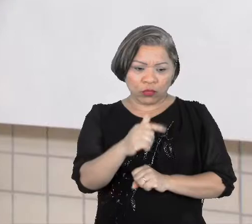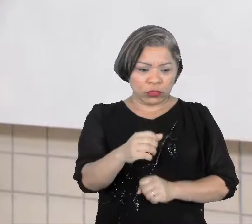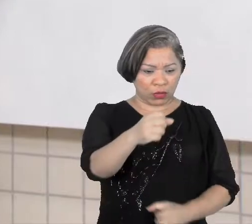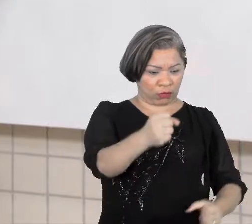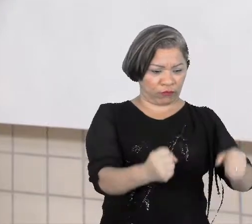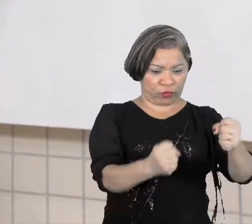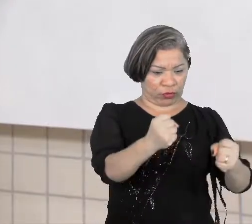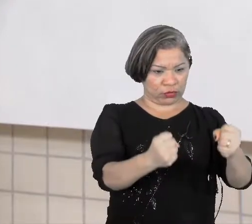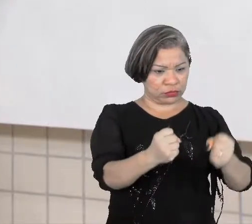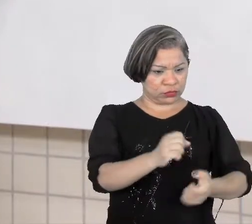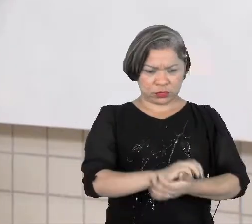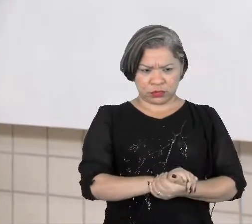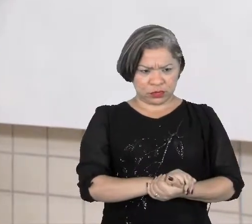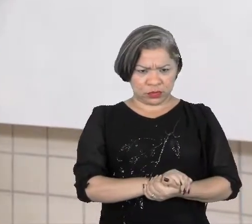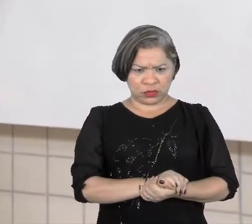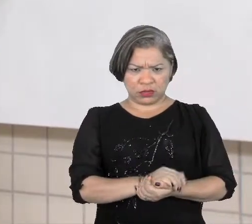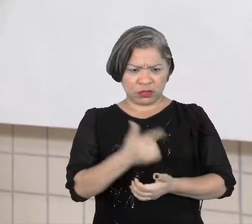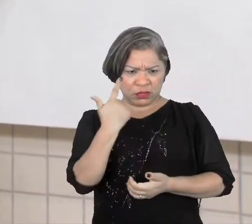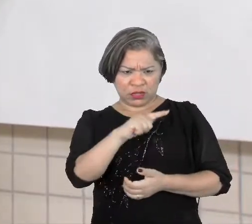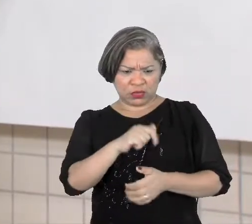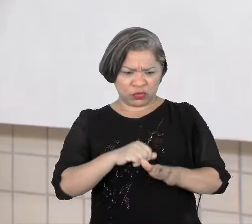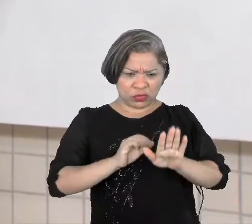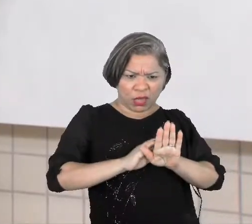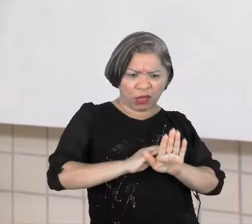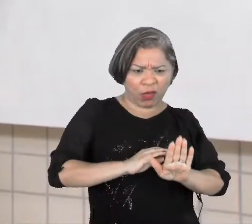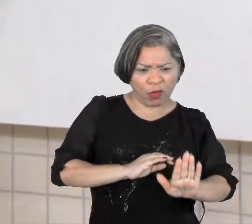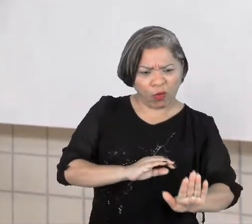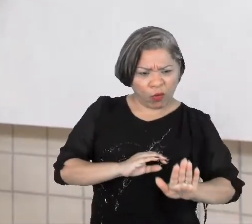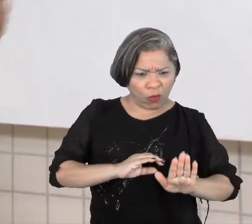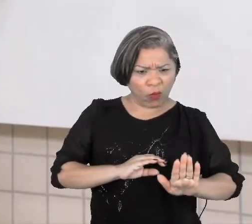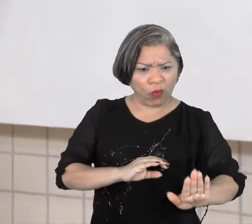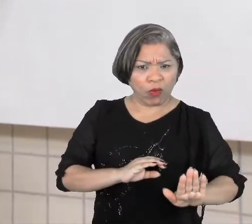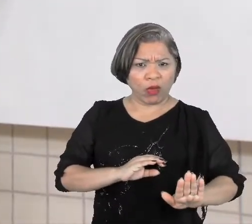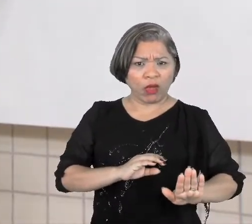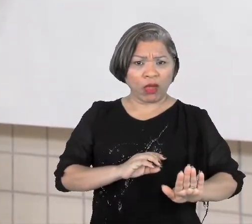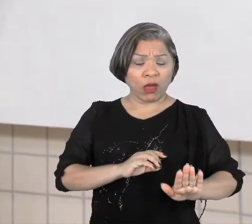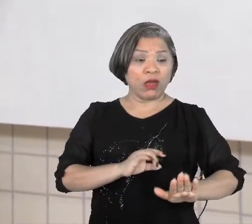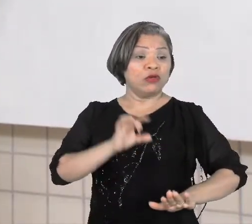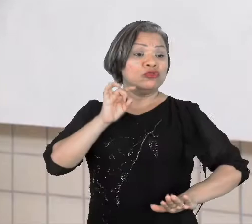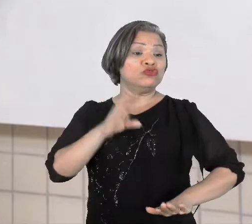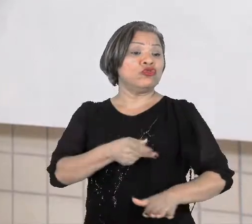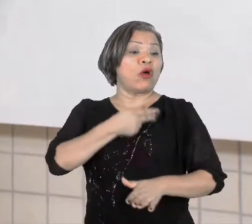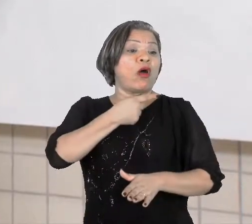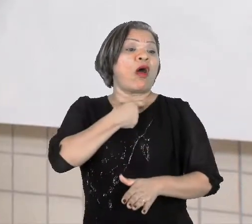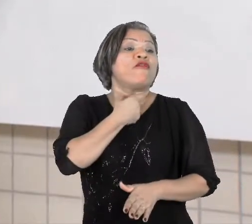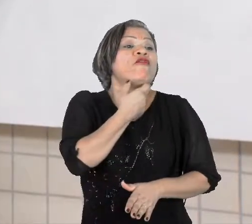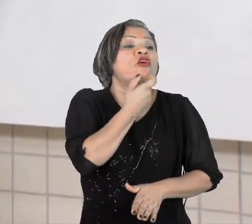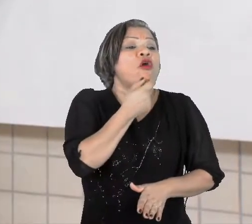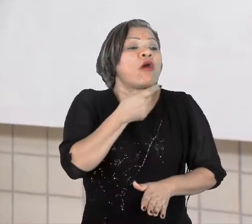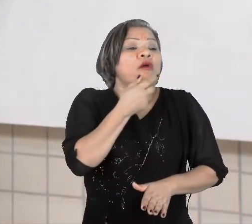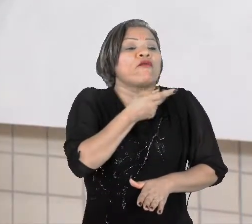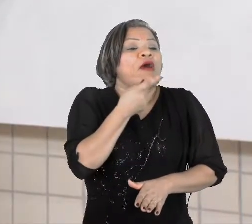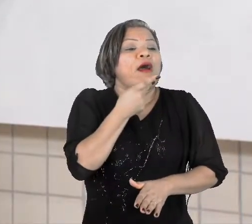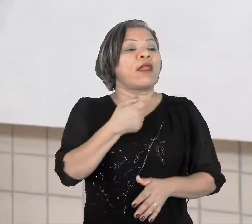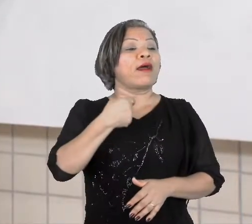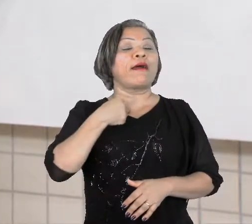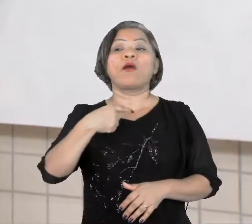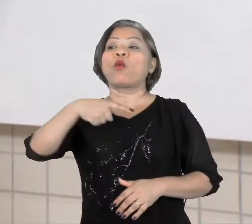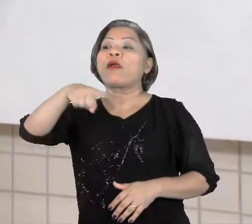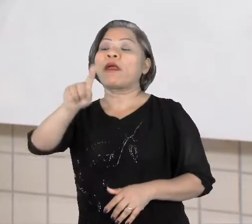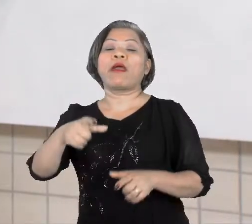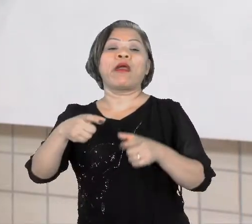um comando diz para onde você gostaria de ir e o veículo vai de forma independente. Veículo